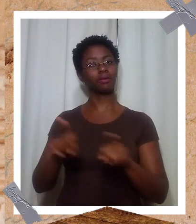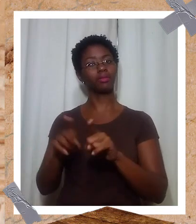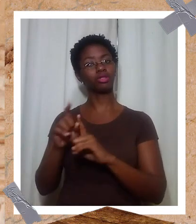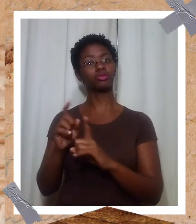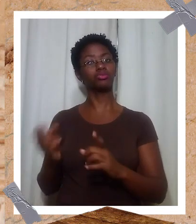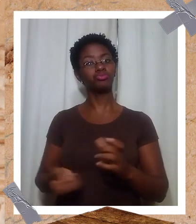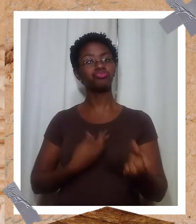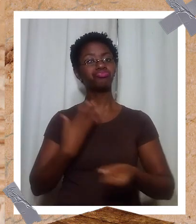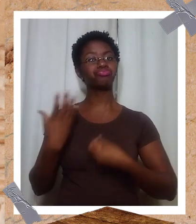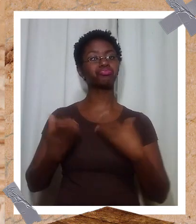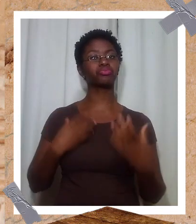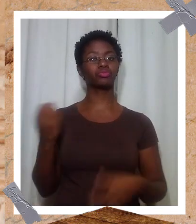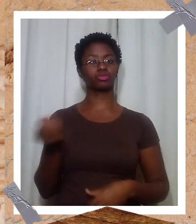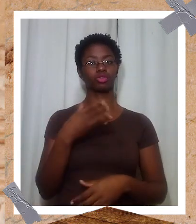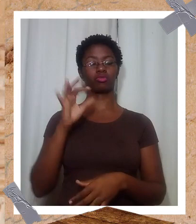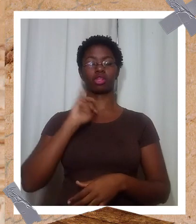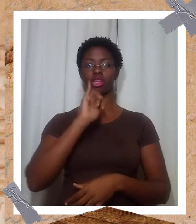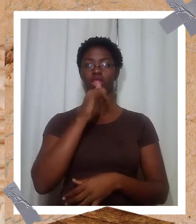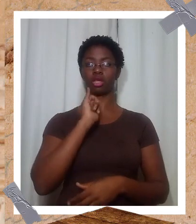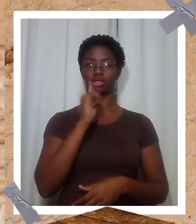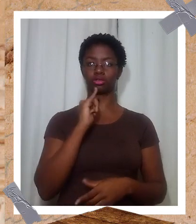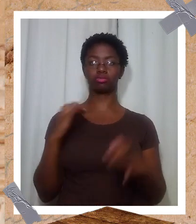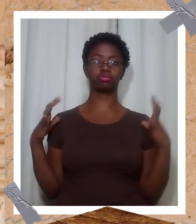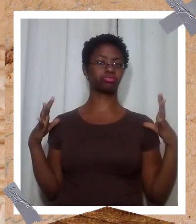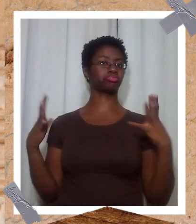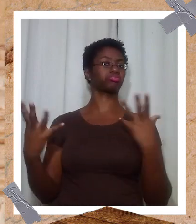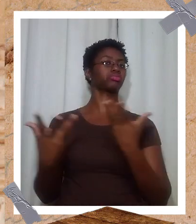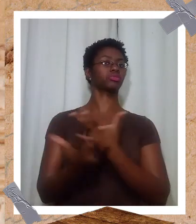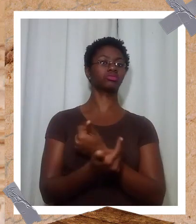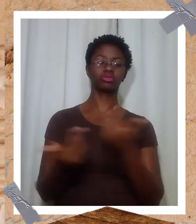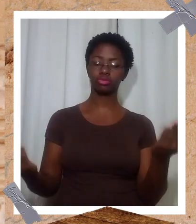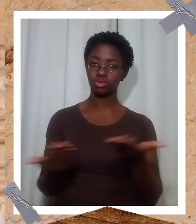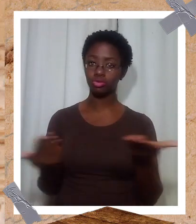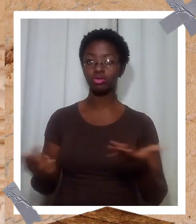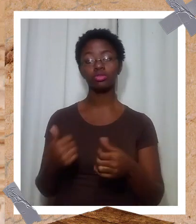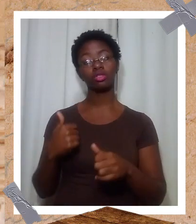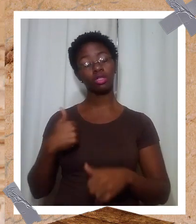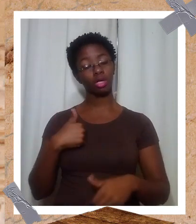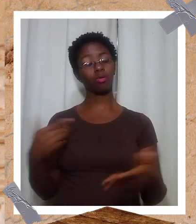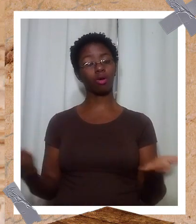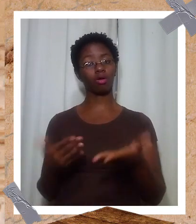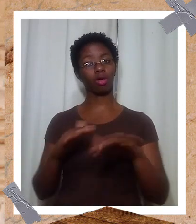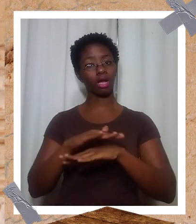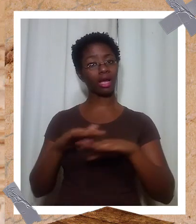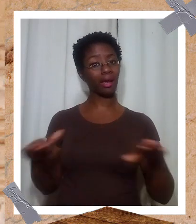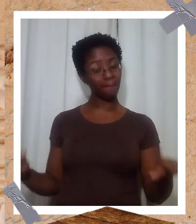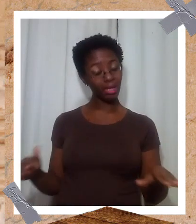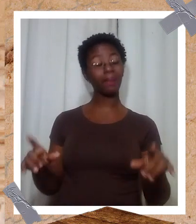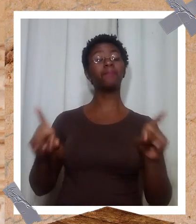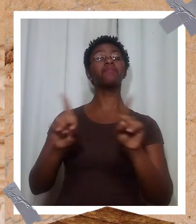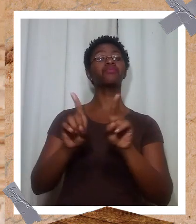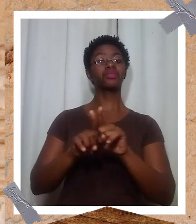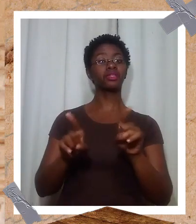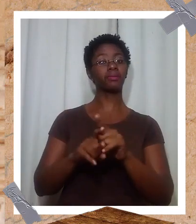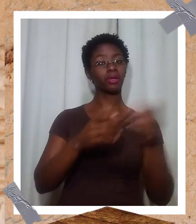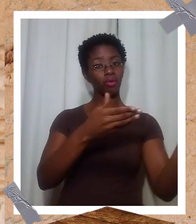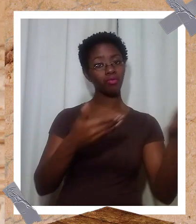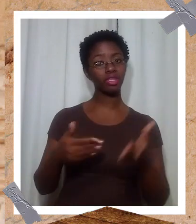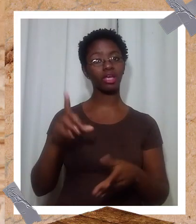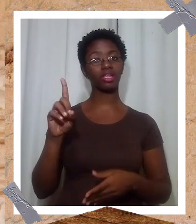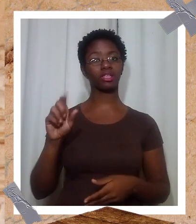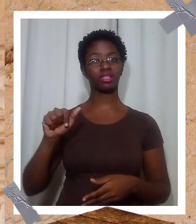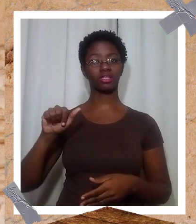Para mim foi riquíssimo estar aqui com vocês hoje. E eu queria encerrar, agradecer e chamar a Dani para o nosso fechamento.